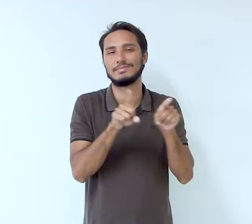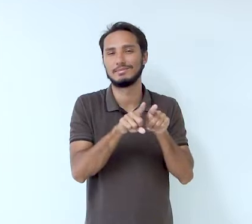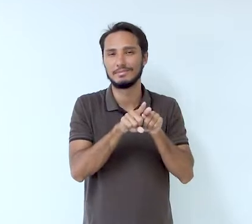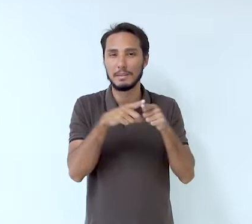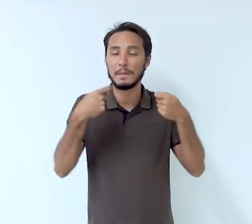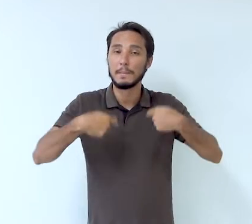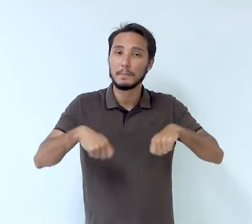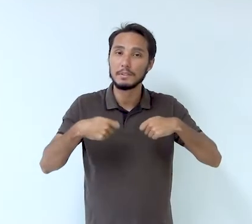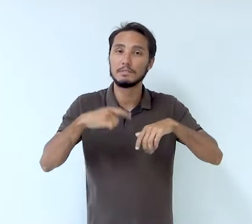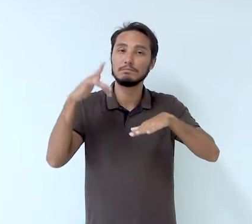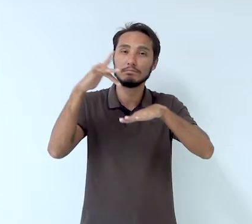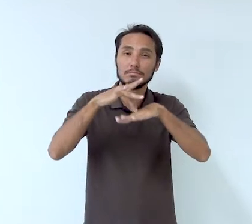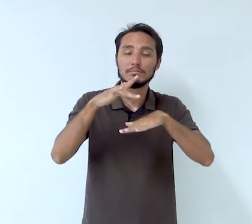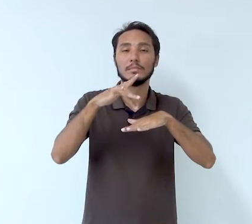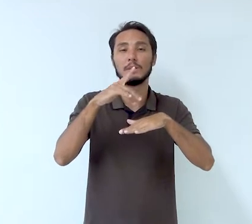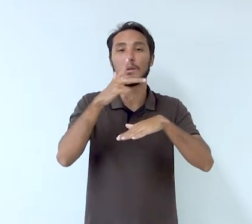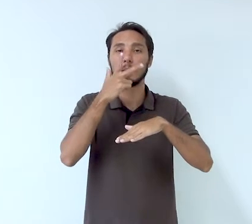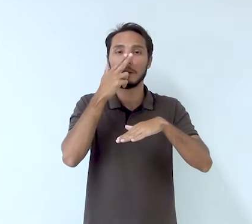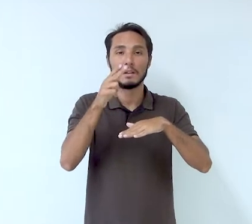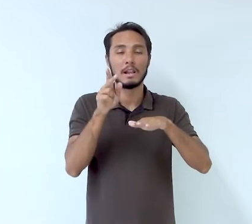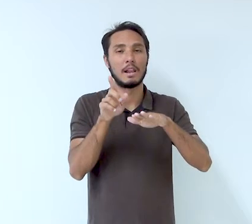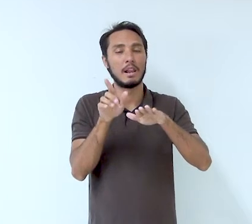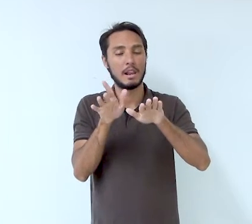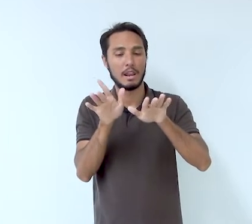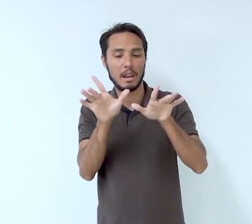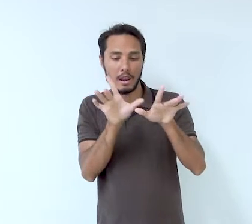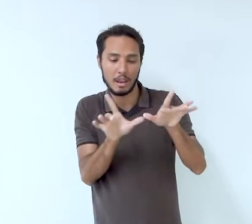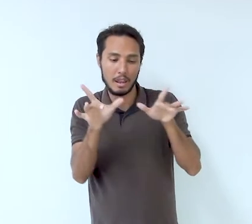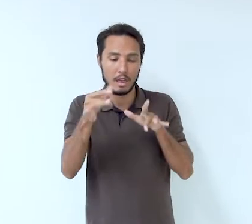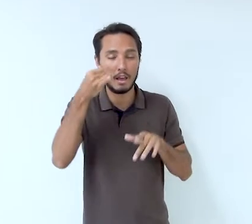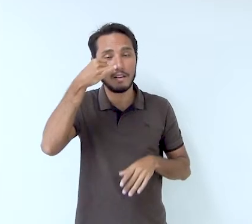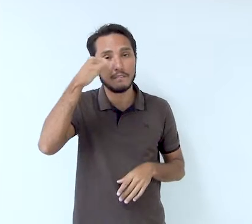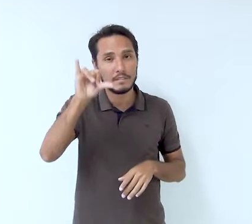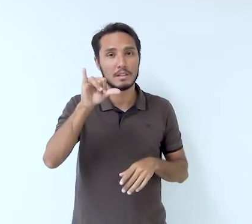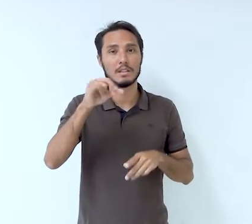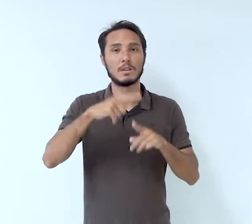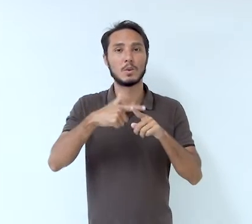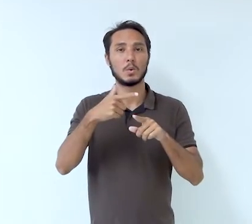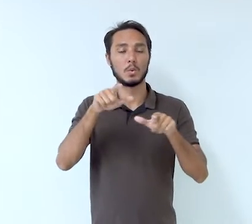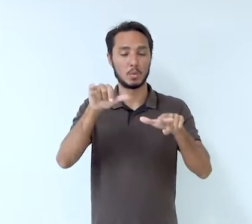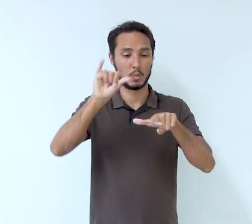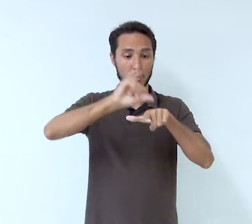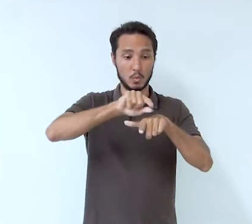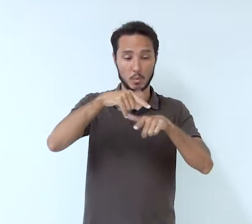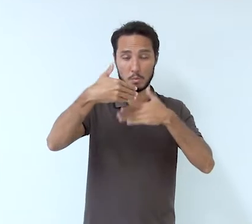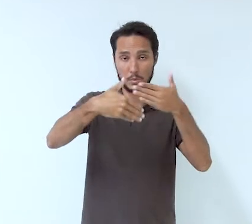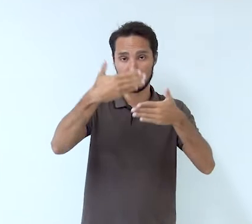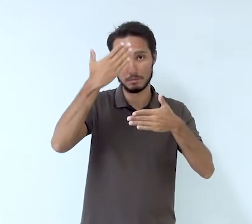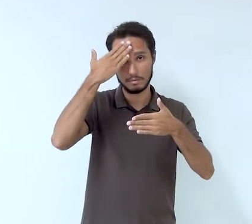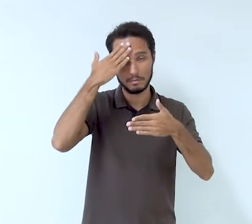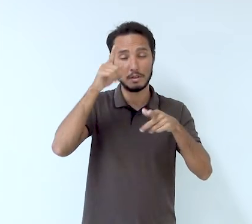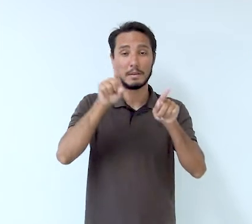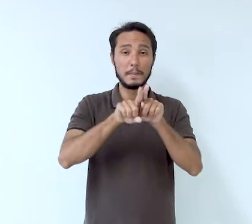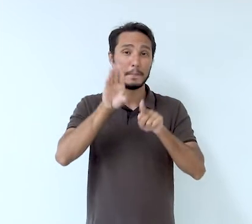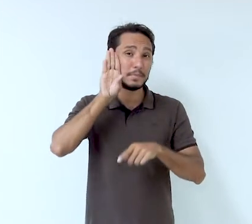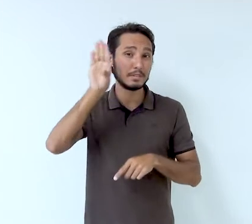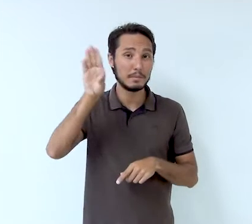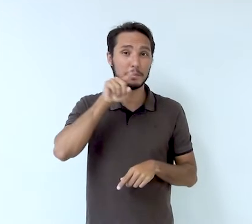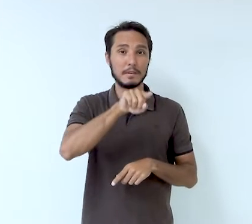sensível, né? Então devemos tocar o processador pelos lados, evitando tocar o núcleo do processador